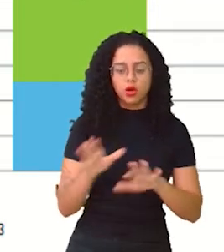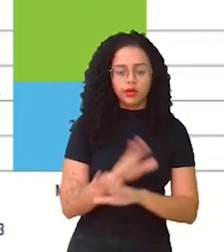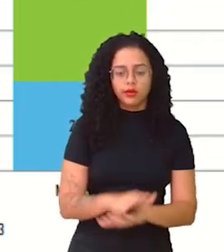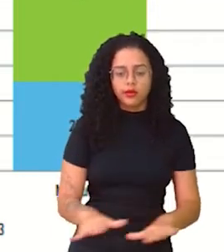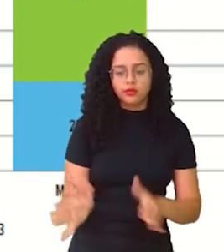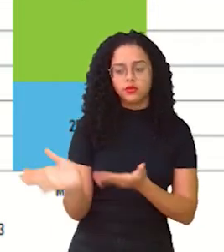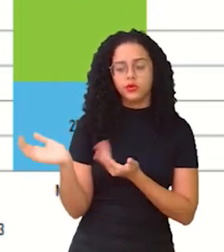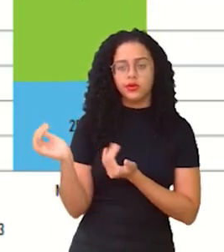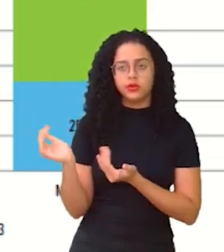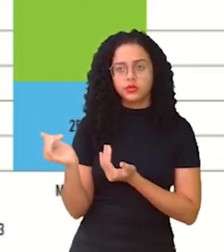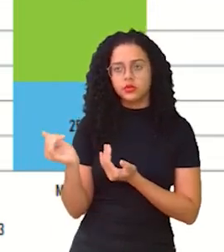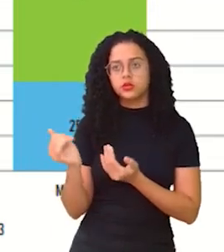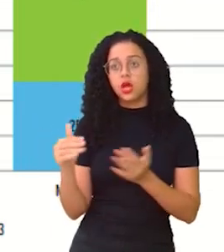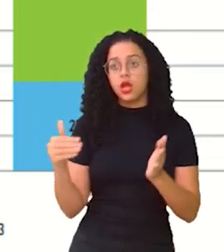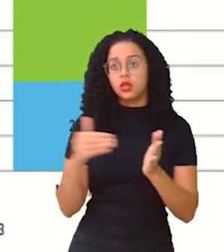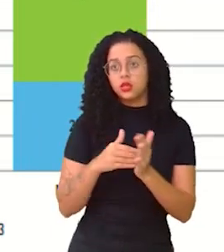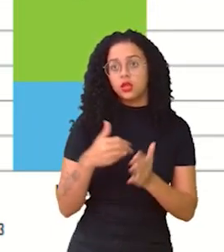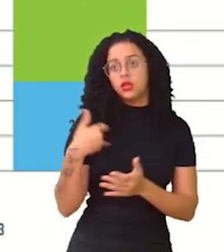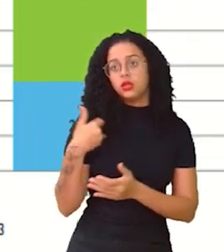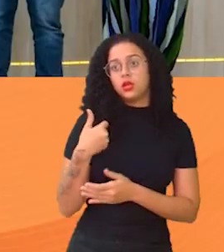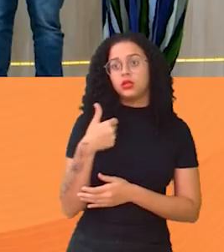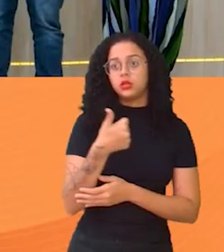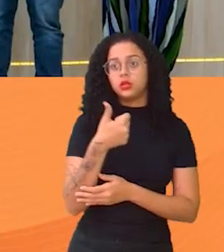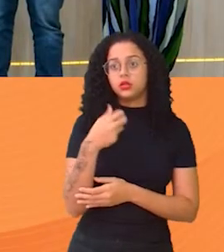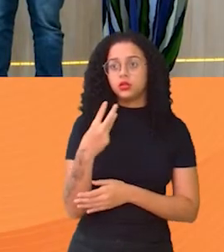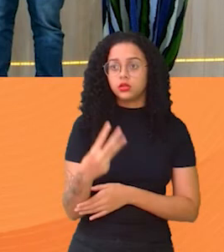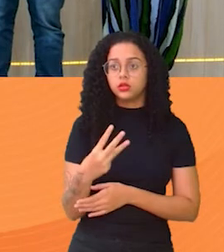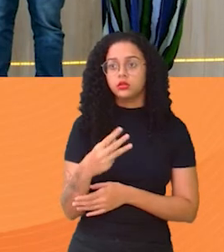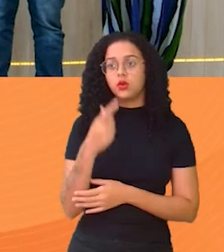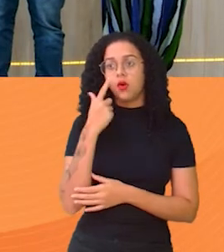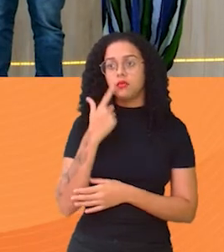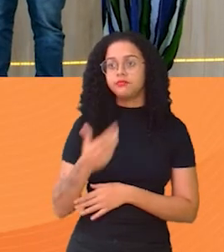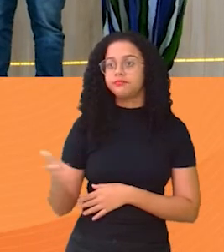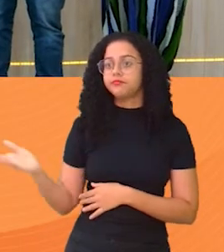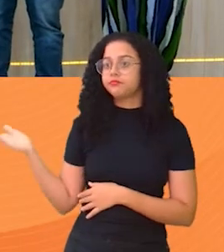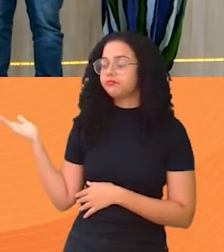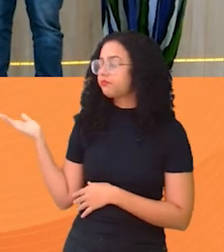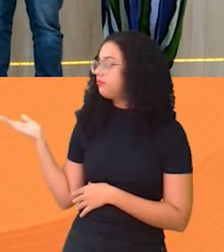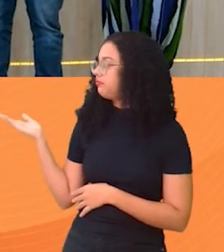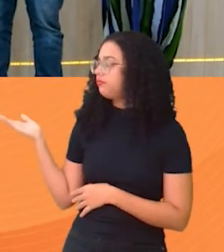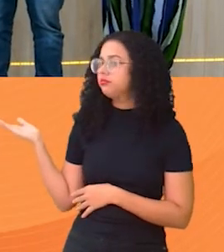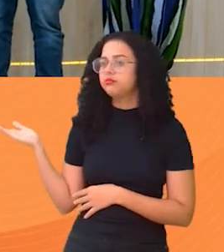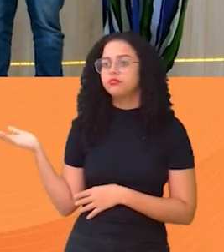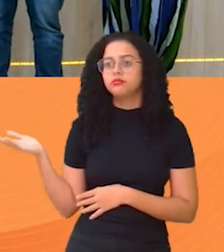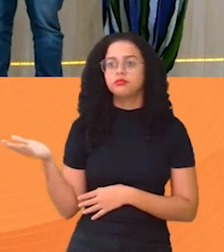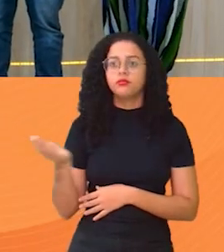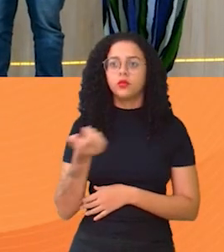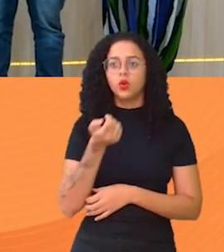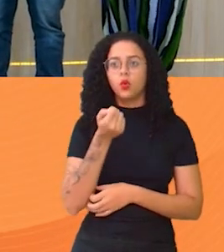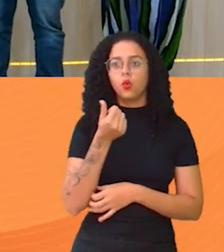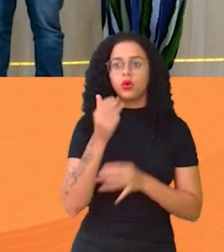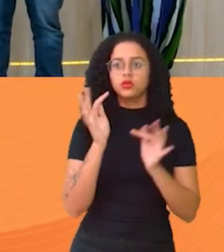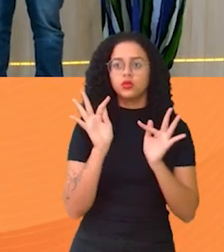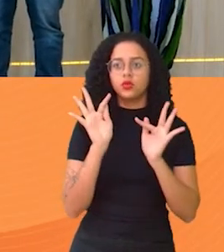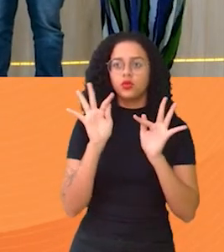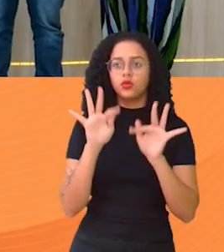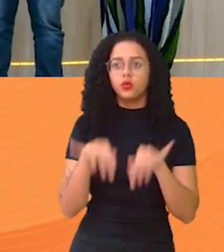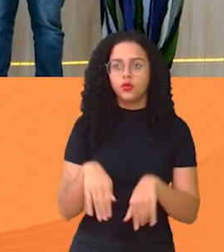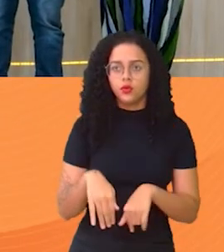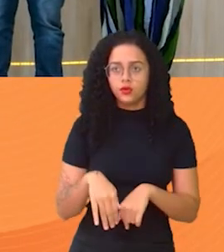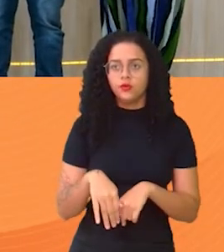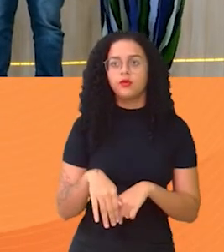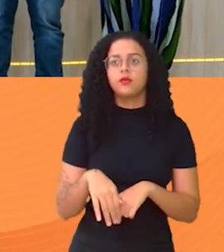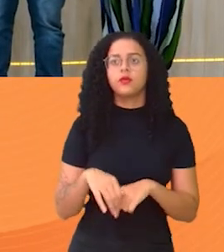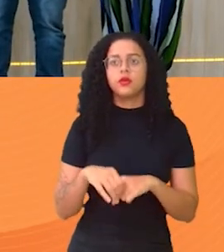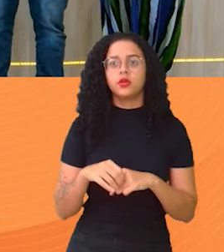considerando pessoas até os 13 anos de idade. Então, vocês estão aí no fim já do ensino fundamental, né? No 9º ano,